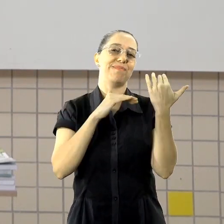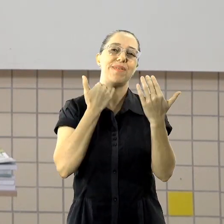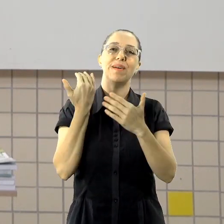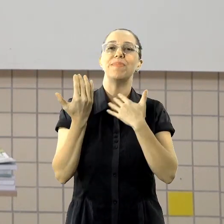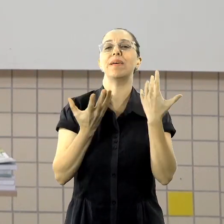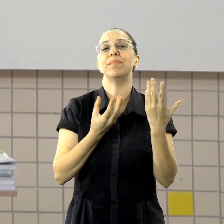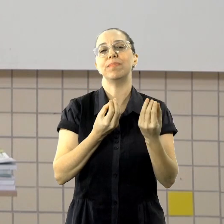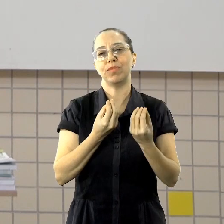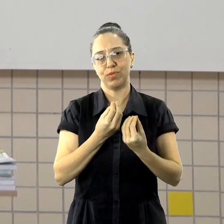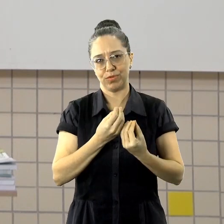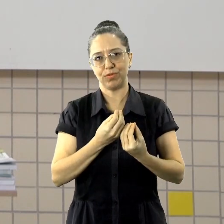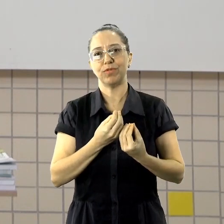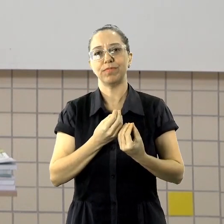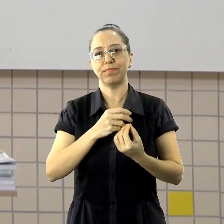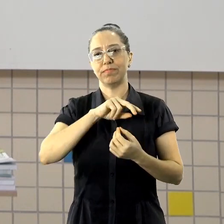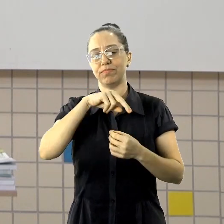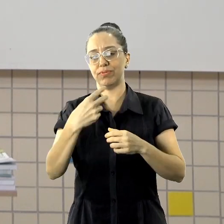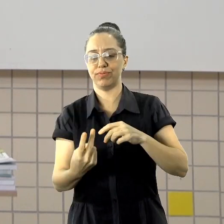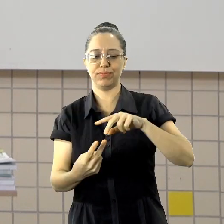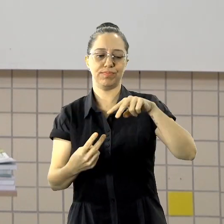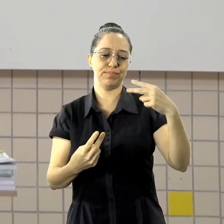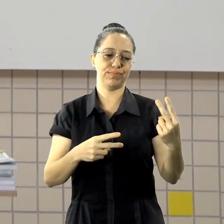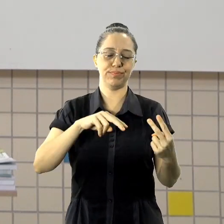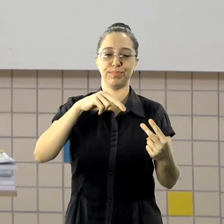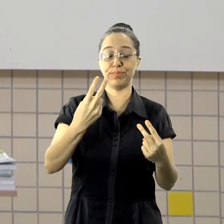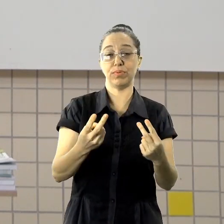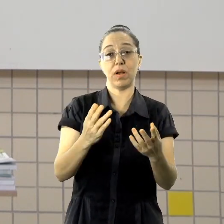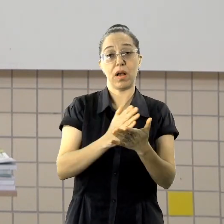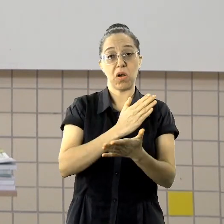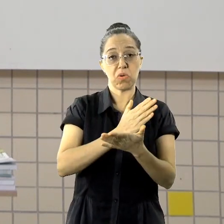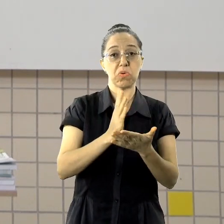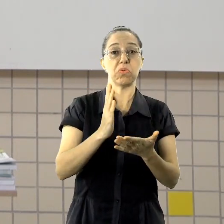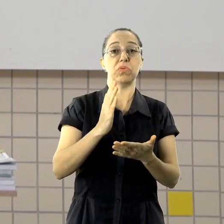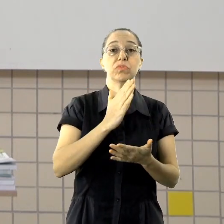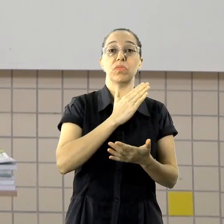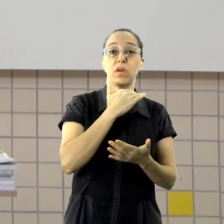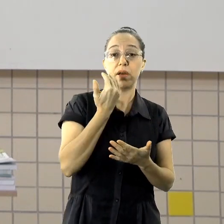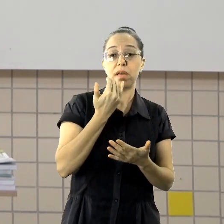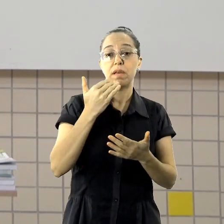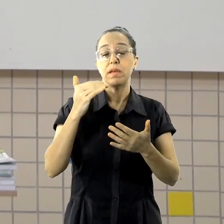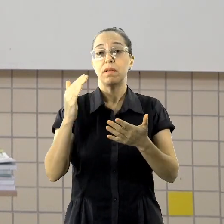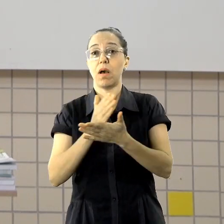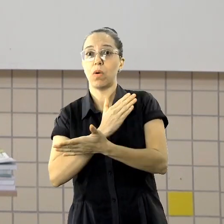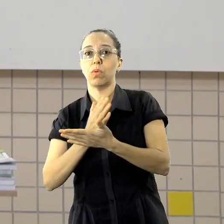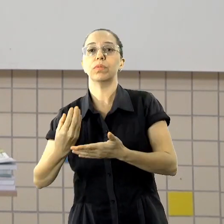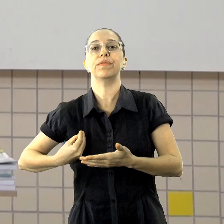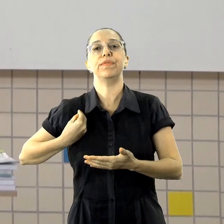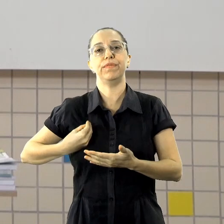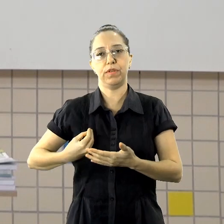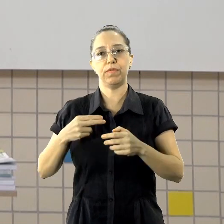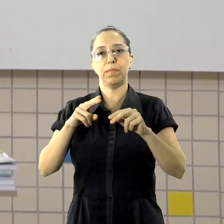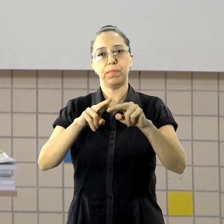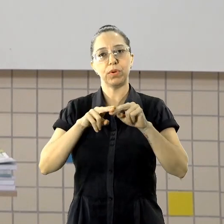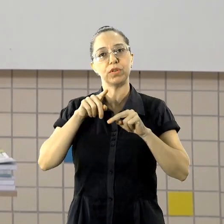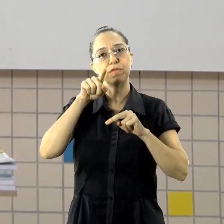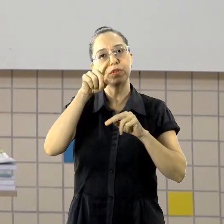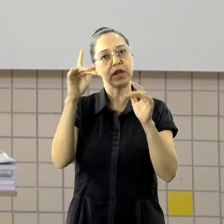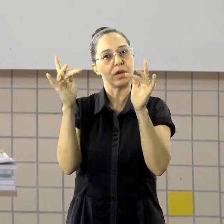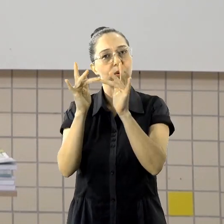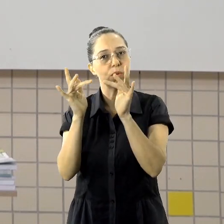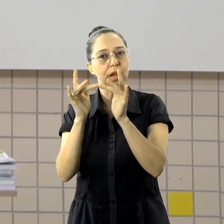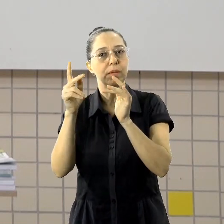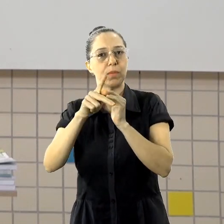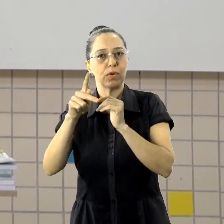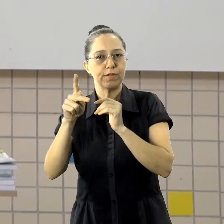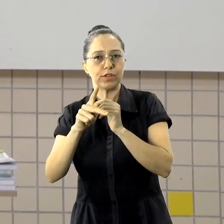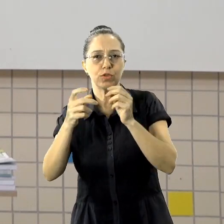testemunhas e alguns militares permaneceram vivos. Pergunte para o seu professor aí na sua unidade escolar, entre em contato com ele,